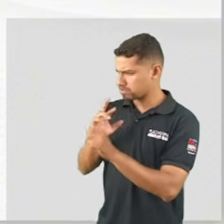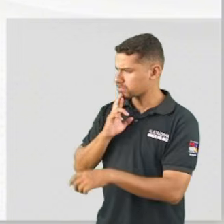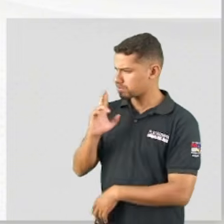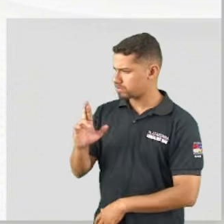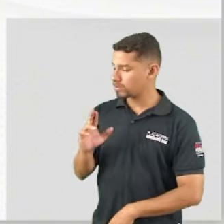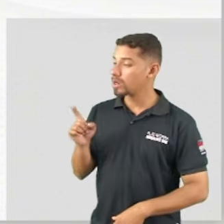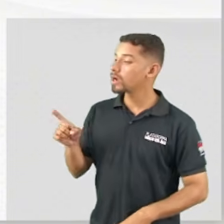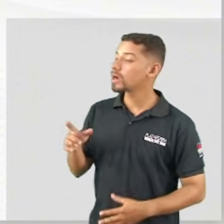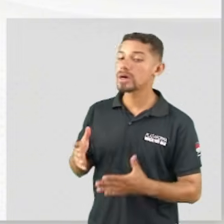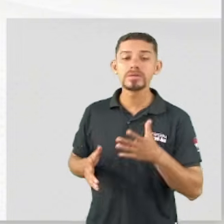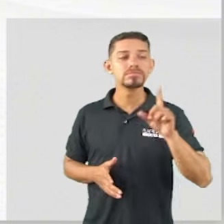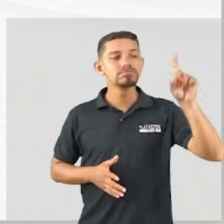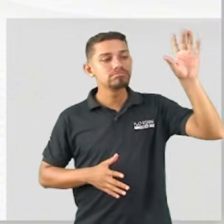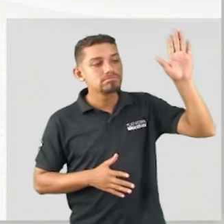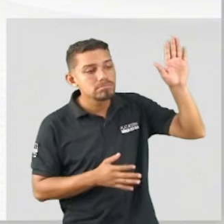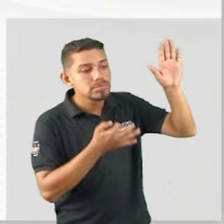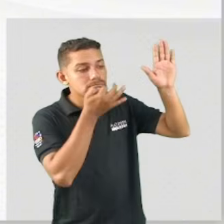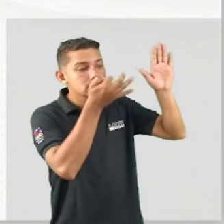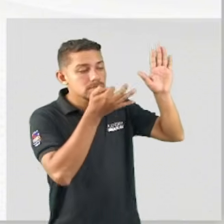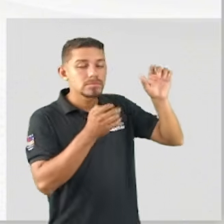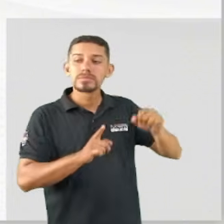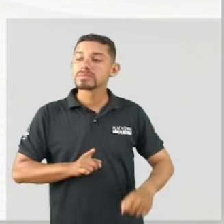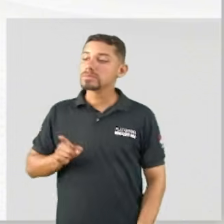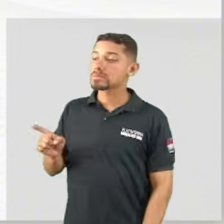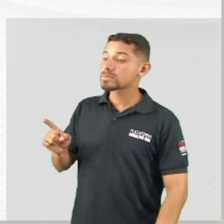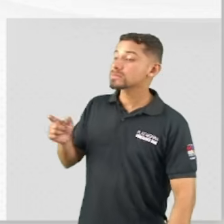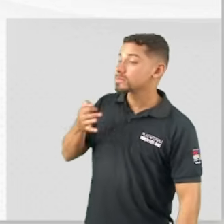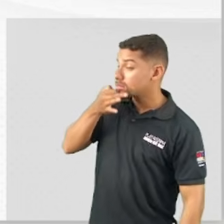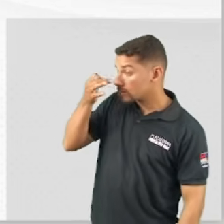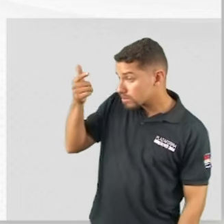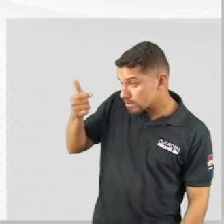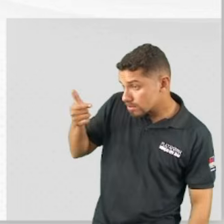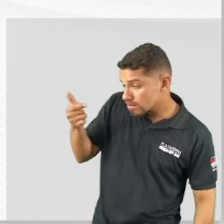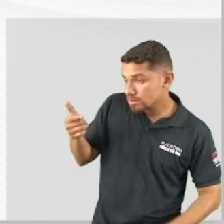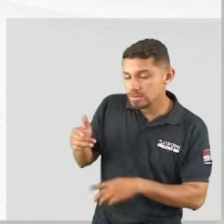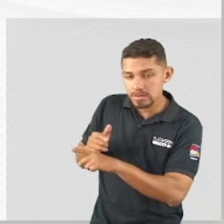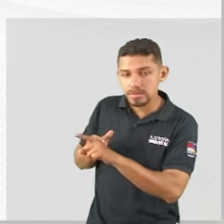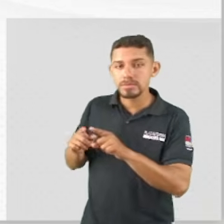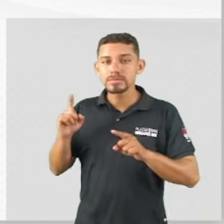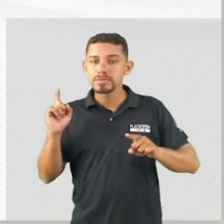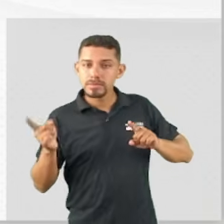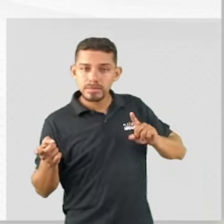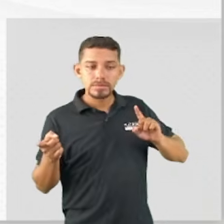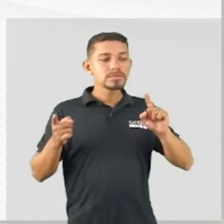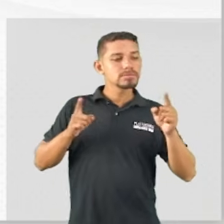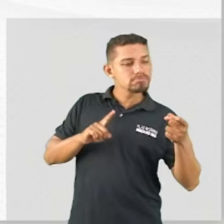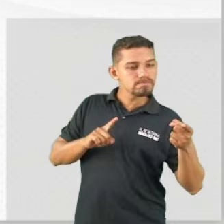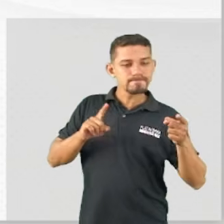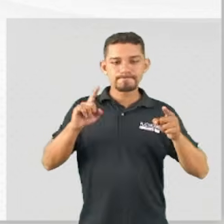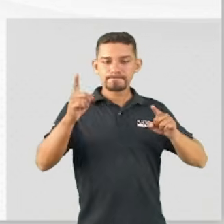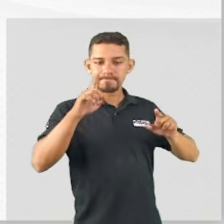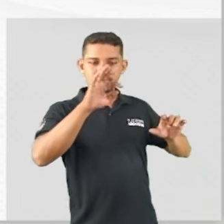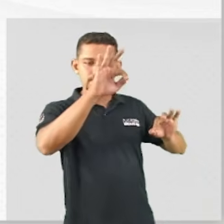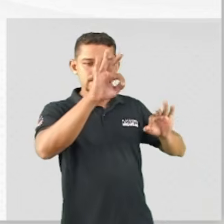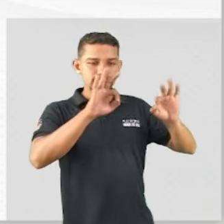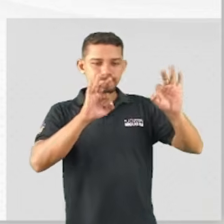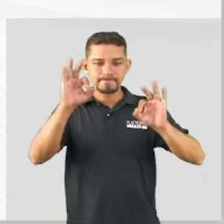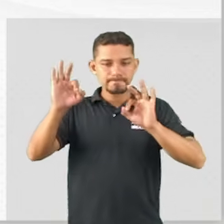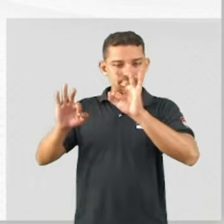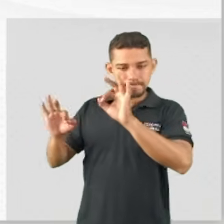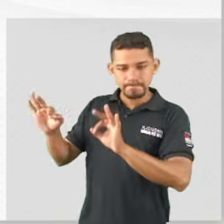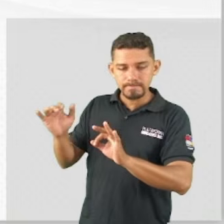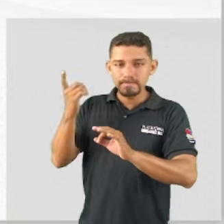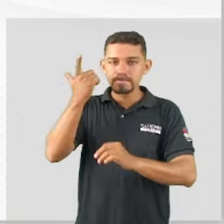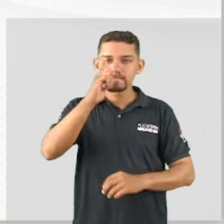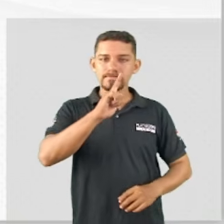argumento, quem agora que vai argumentar, quem vai contra-argumentar. Então, tudo isso é previamente definido para a gente conseguir obter